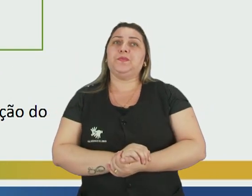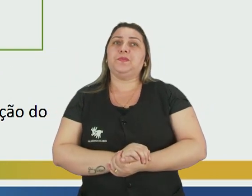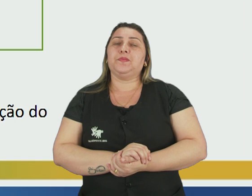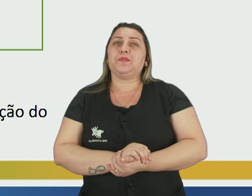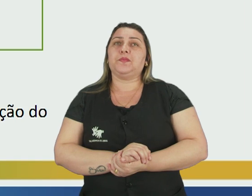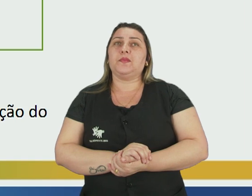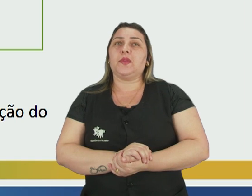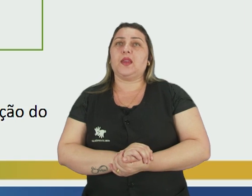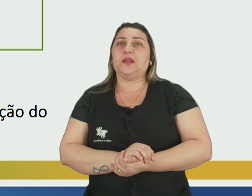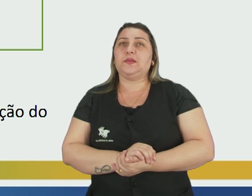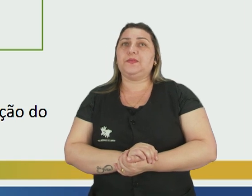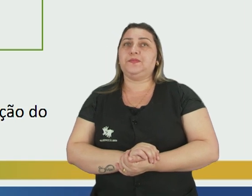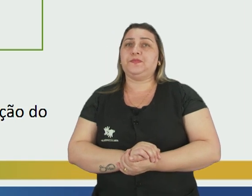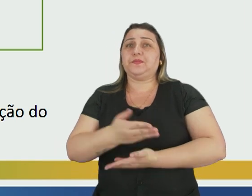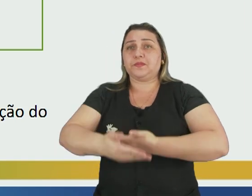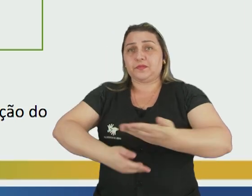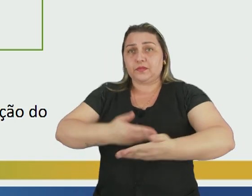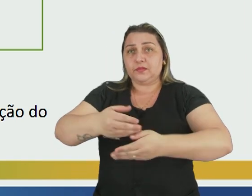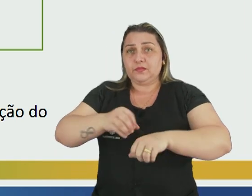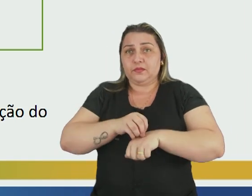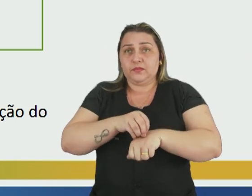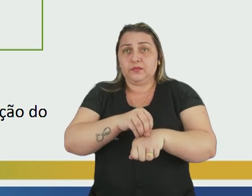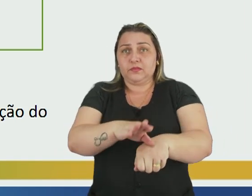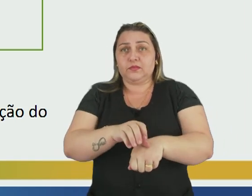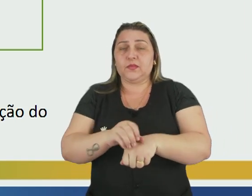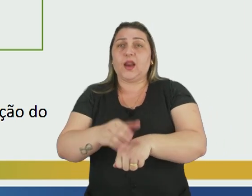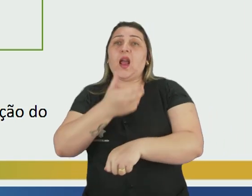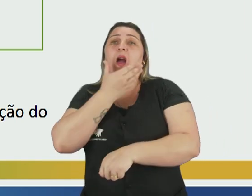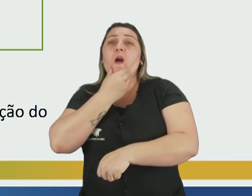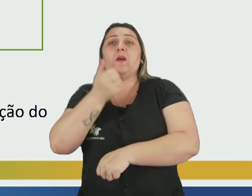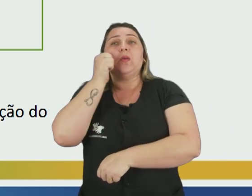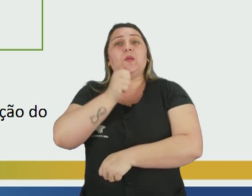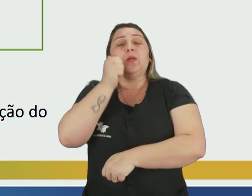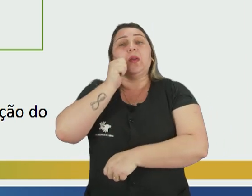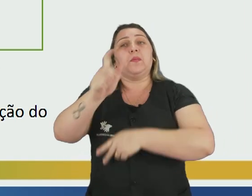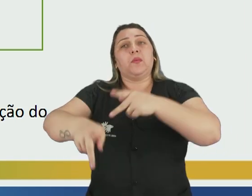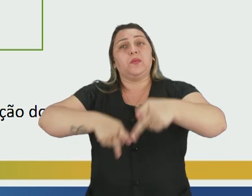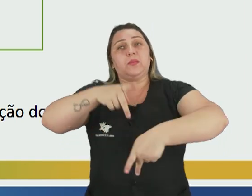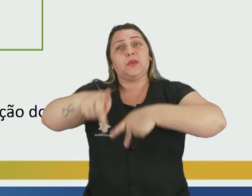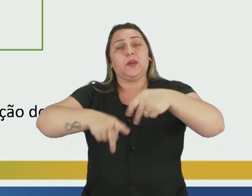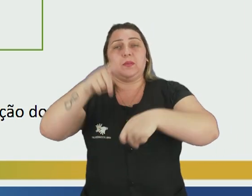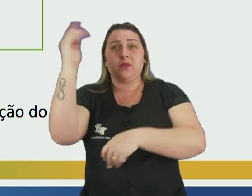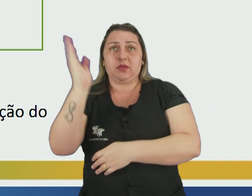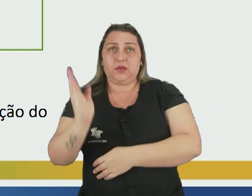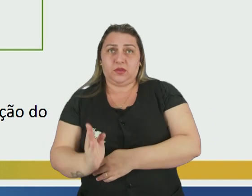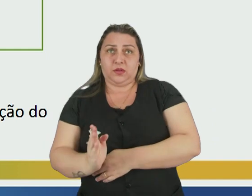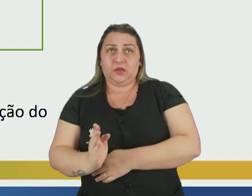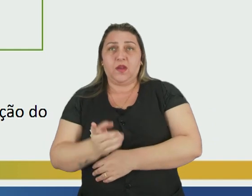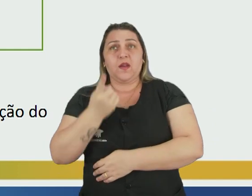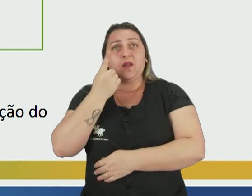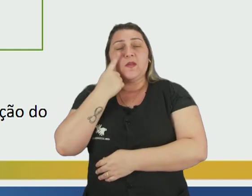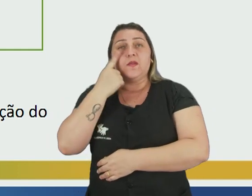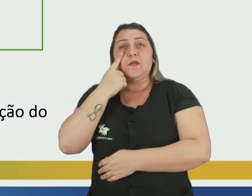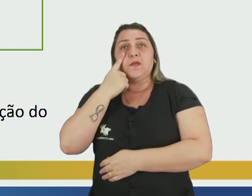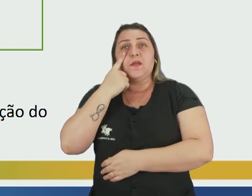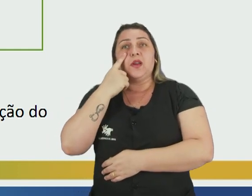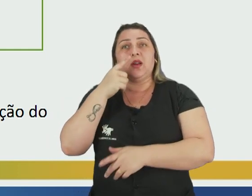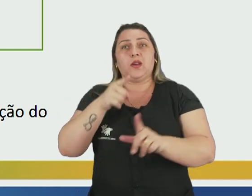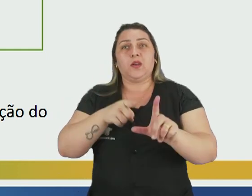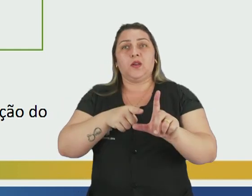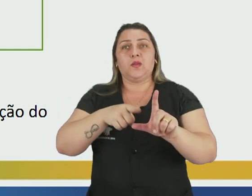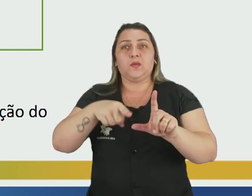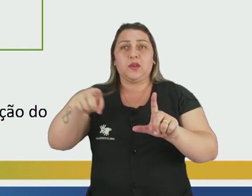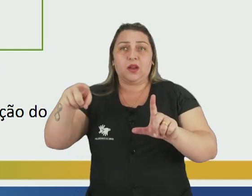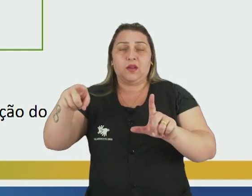E sobre a relação entre distribuição entre homens e mulheres na população brasileira. Observem no gráfico